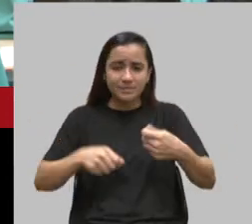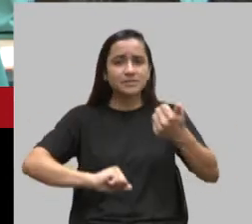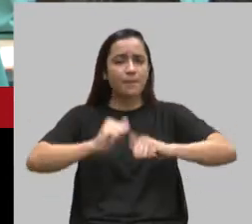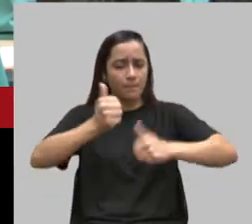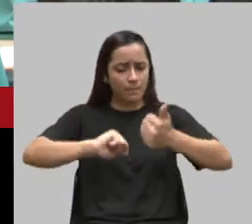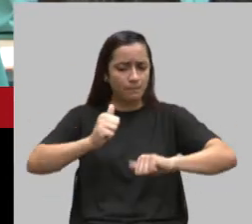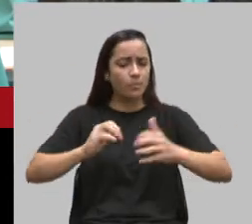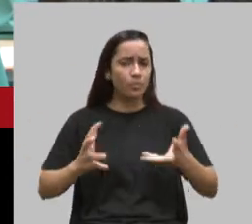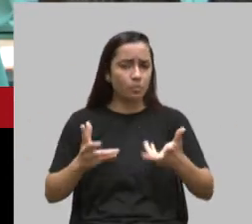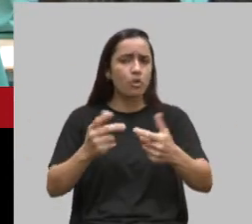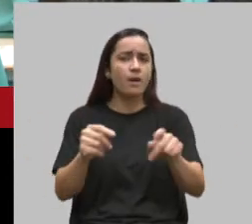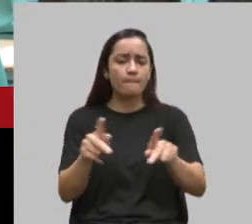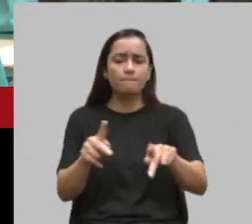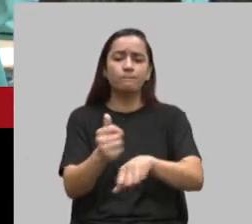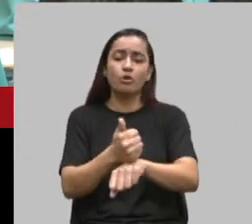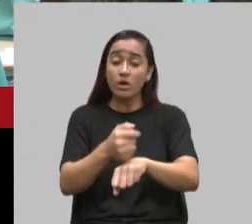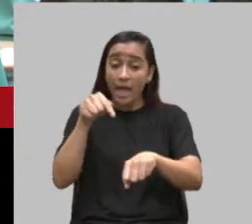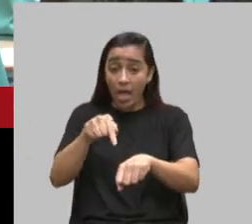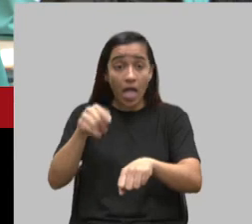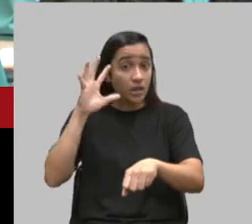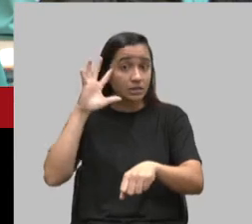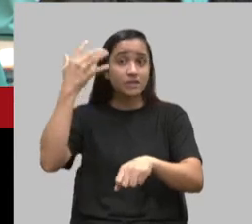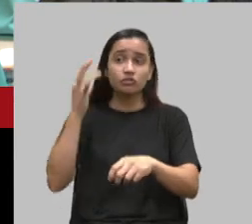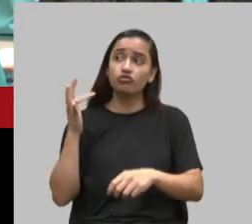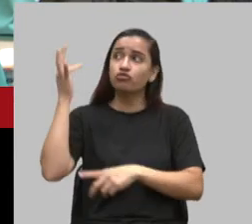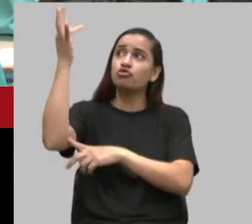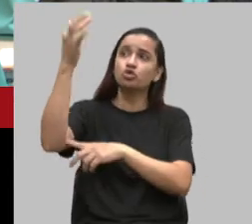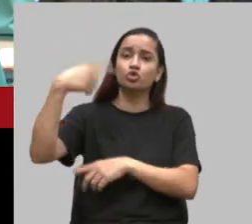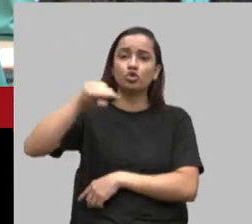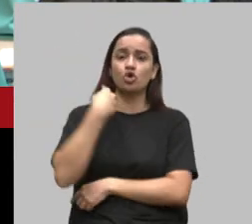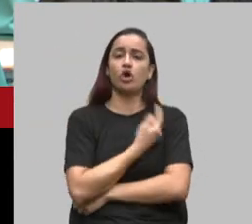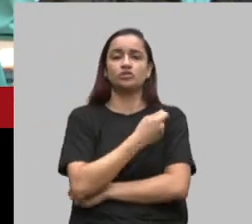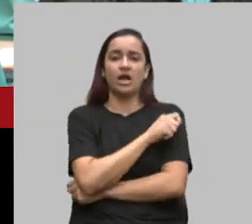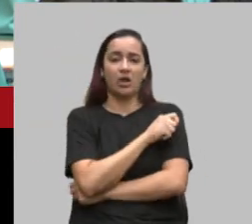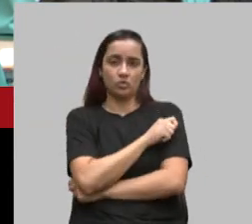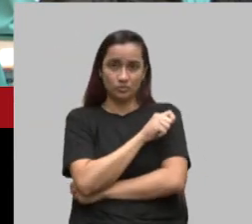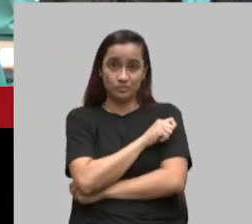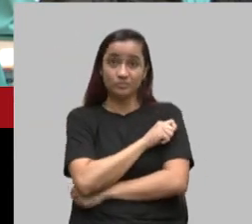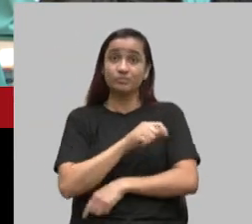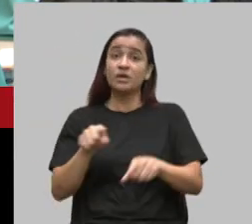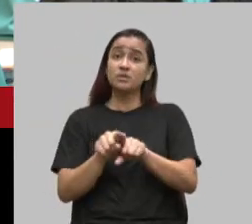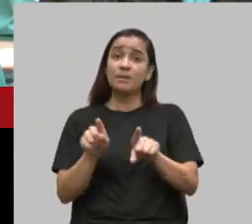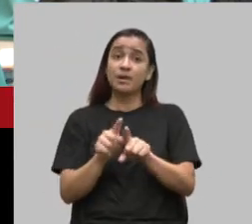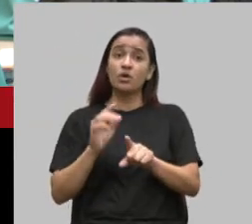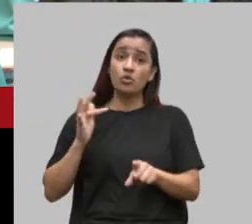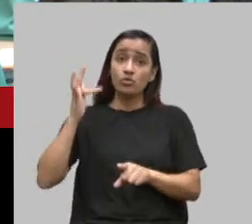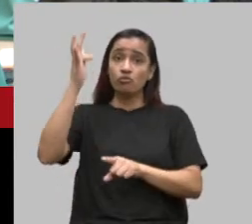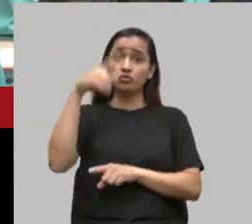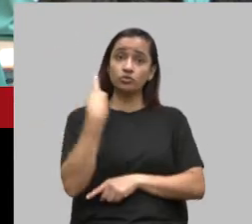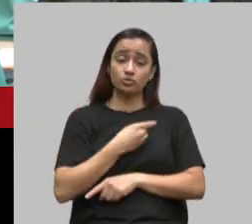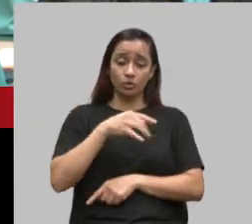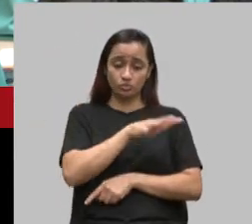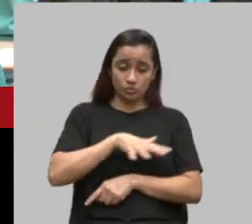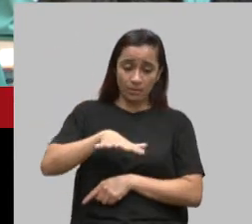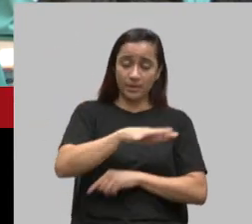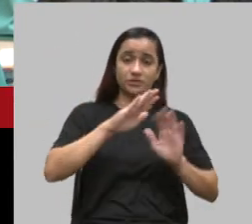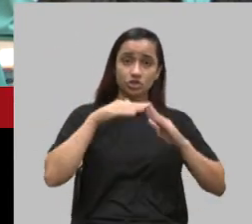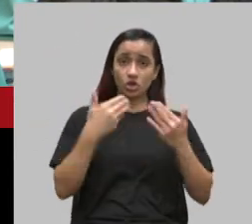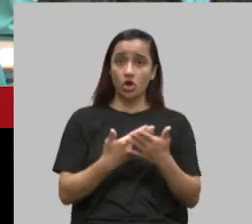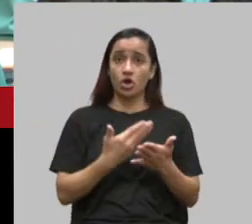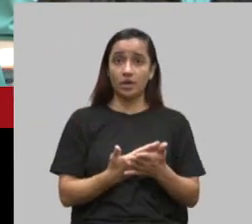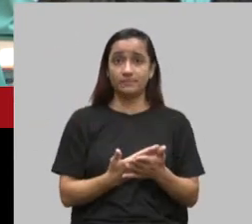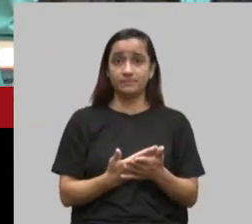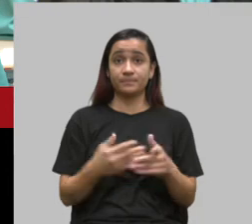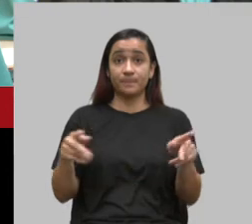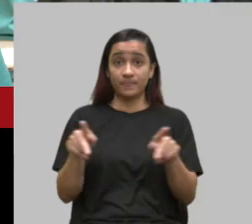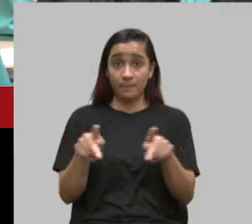eles decidirão o futuro dos nossos estudantes e o futuro da nossa do nosso meio escolar o professor como